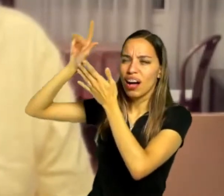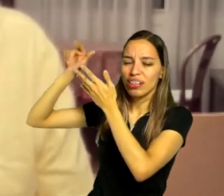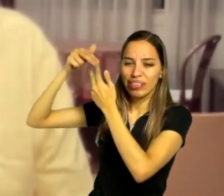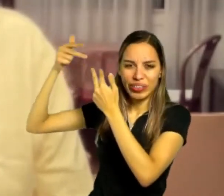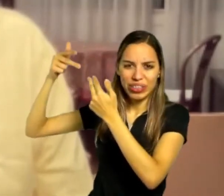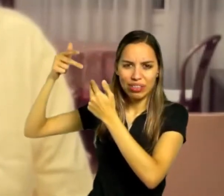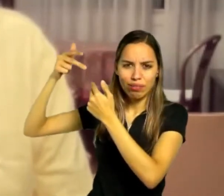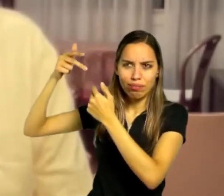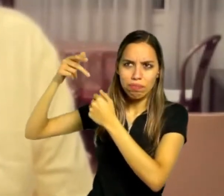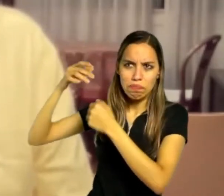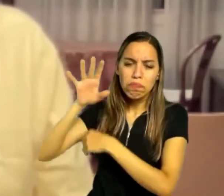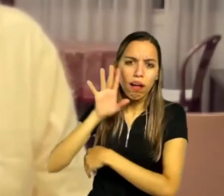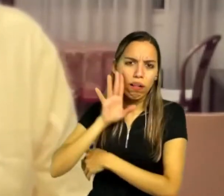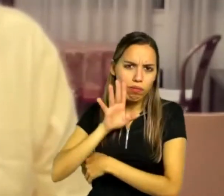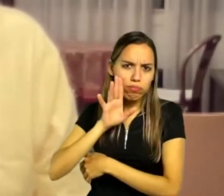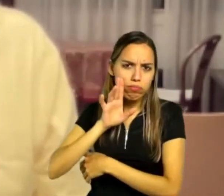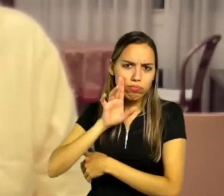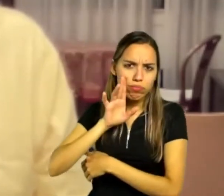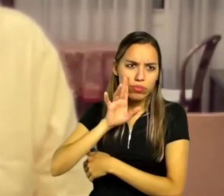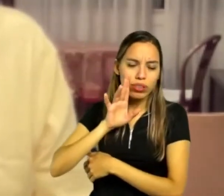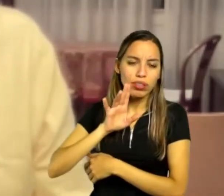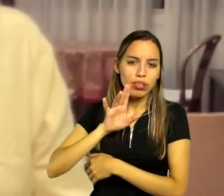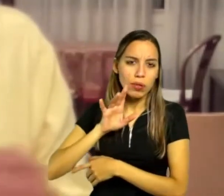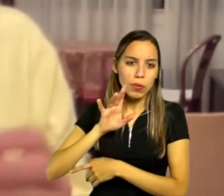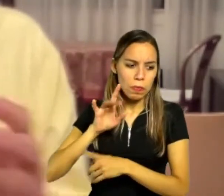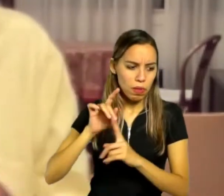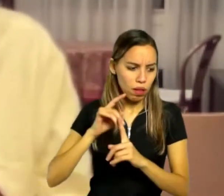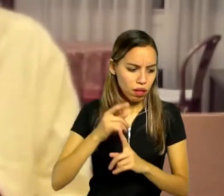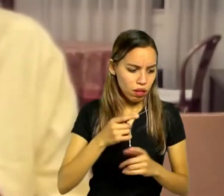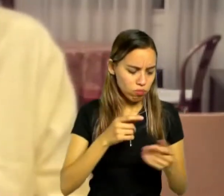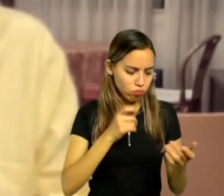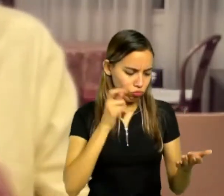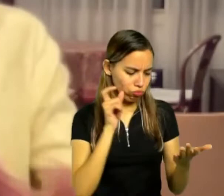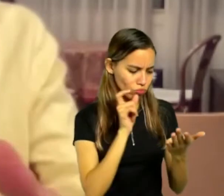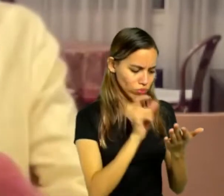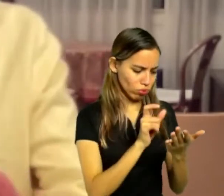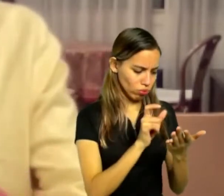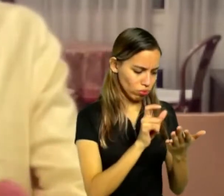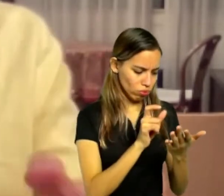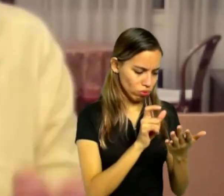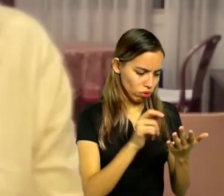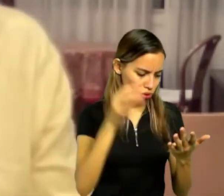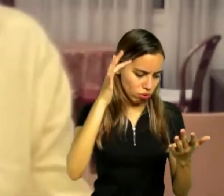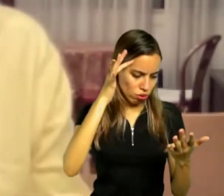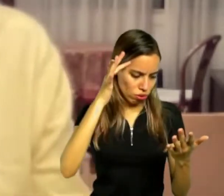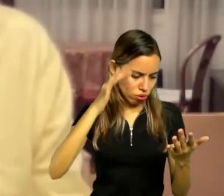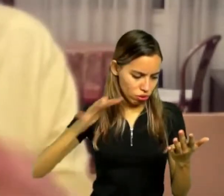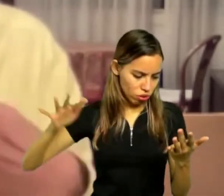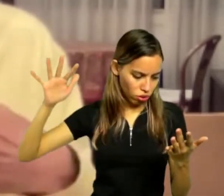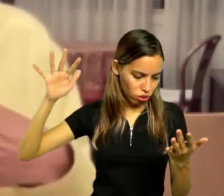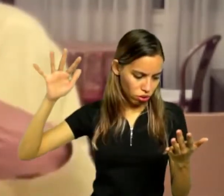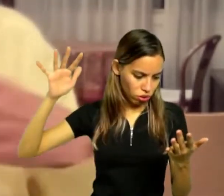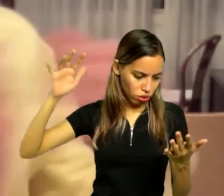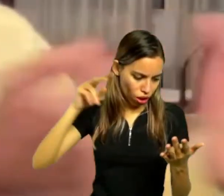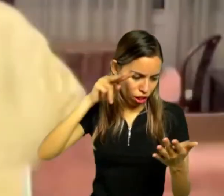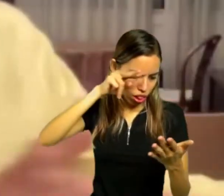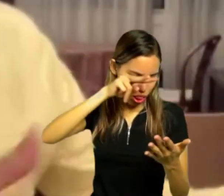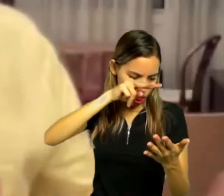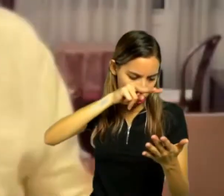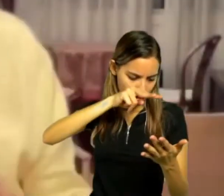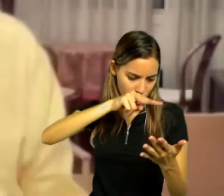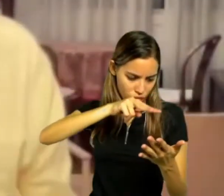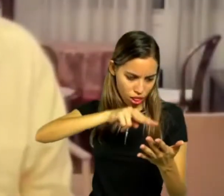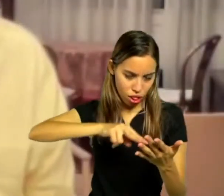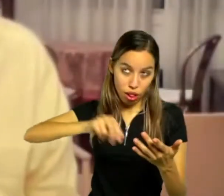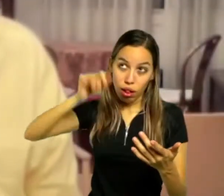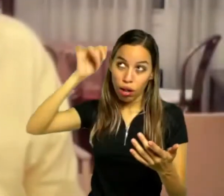são individuais, porque na grande literatura você lê um livro, cria as suas imagens, eu crio as minhas e o outro cria